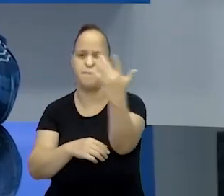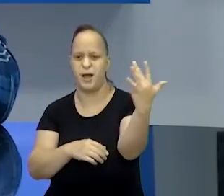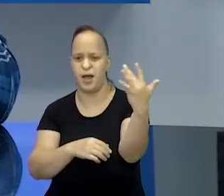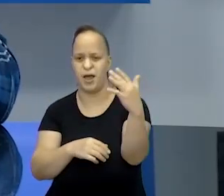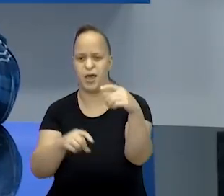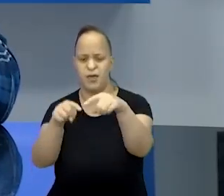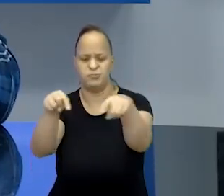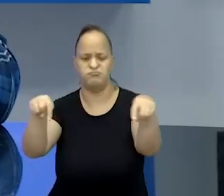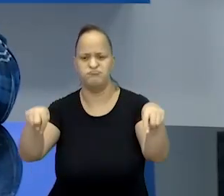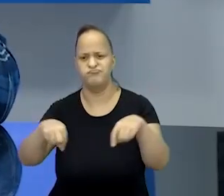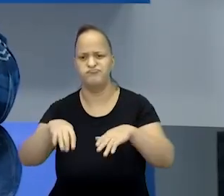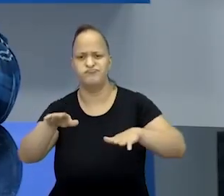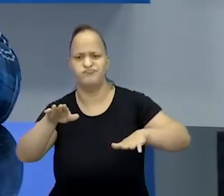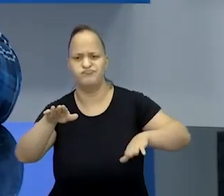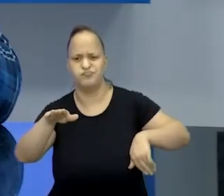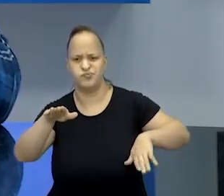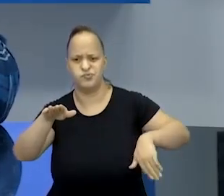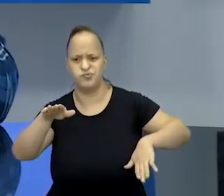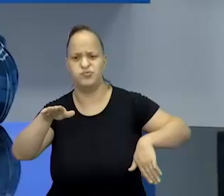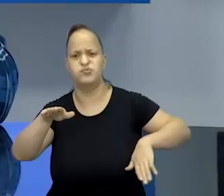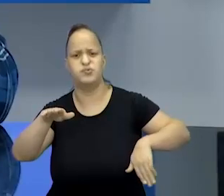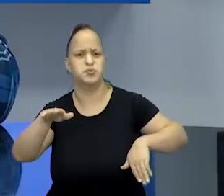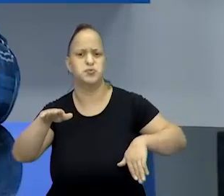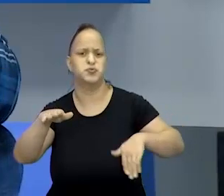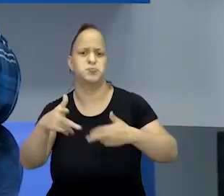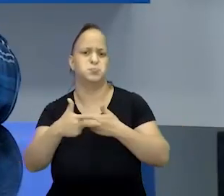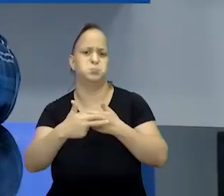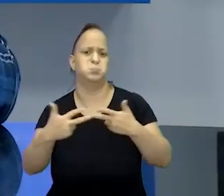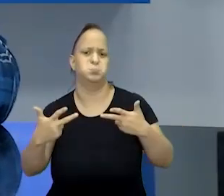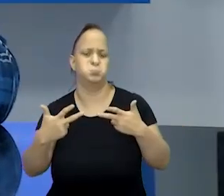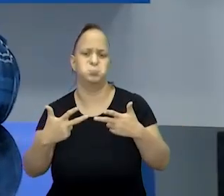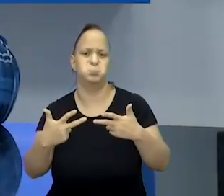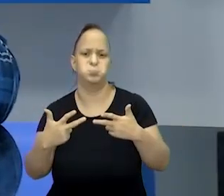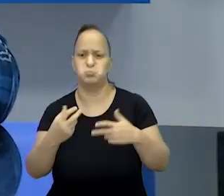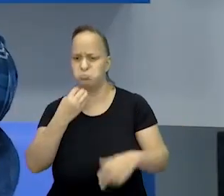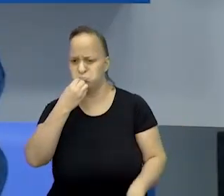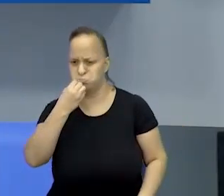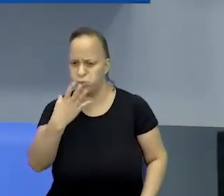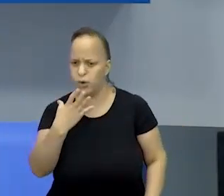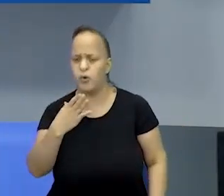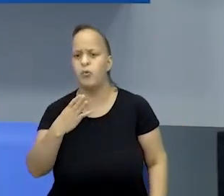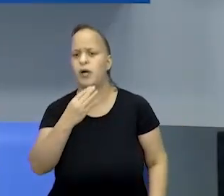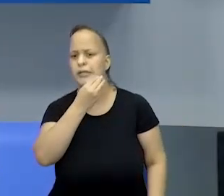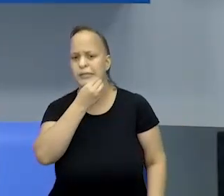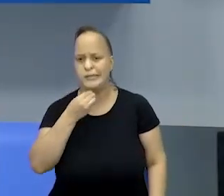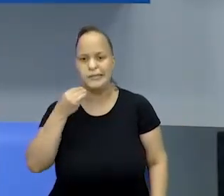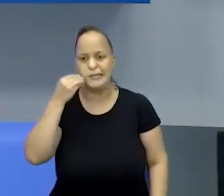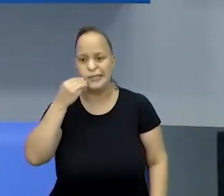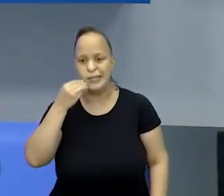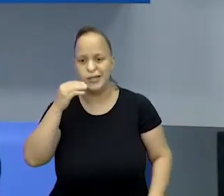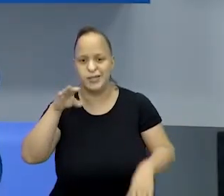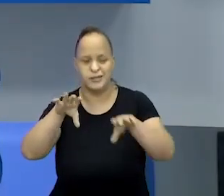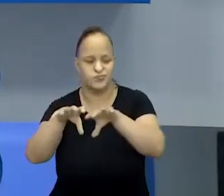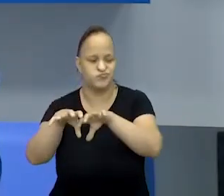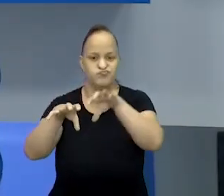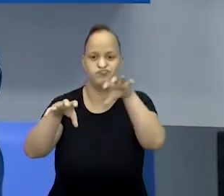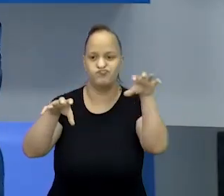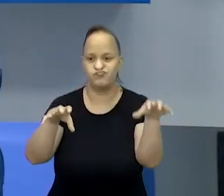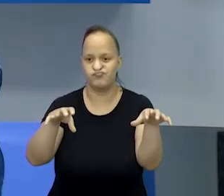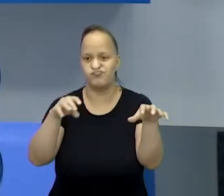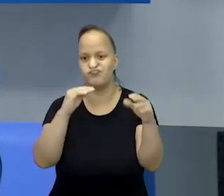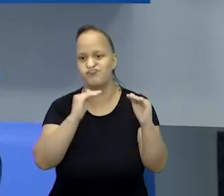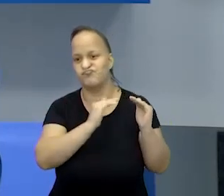piscinas, uma condição de vida muito alta, né, um padrão de vida alto, e bem do lado existem